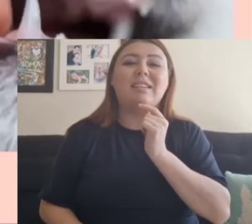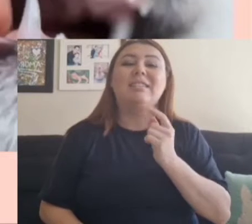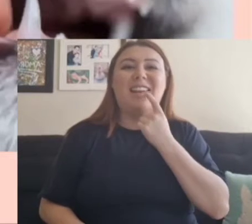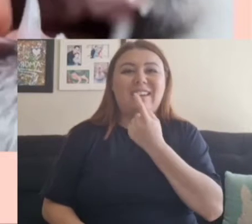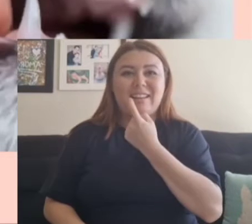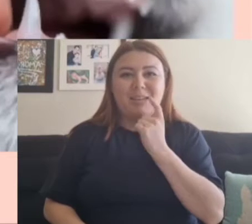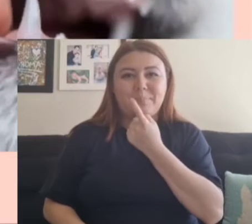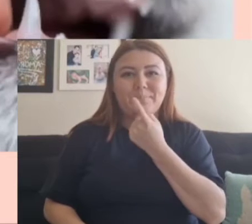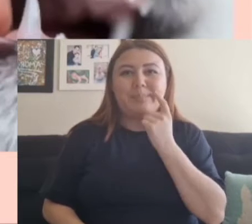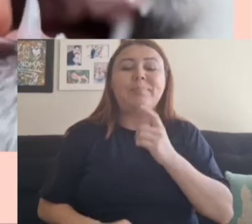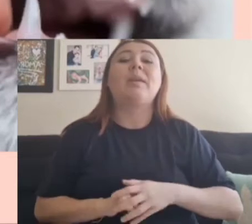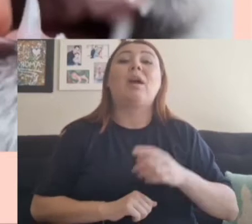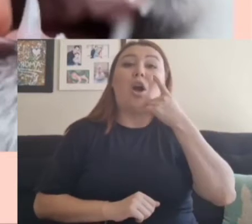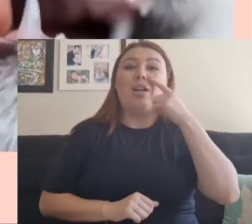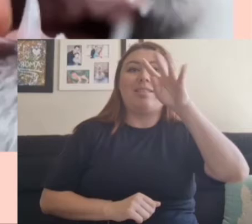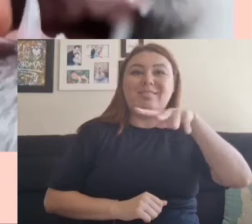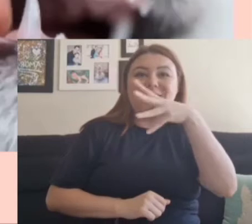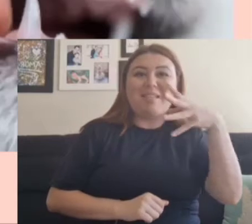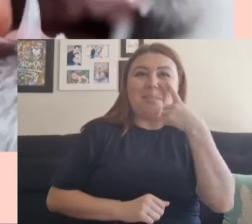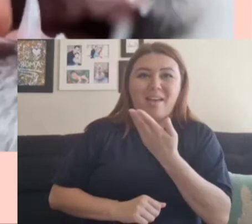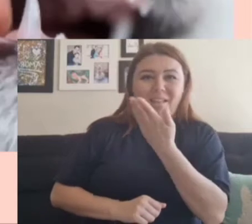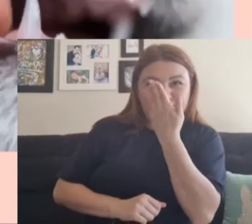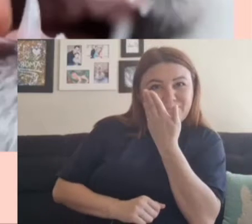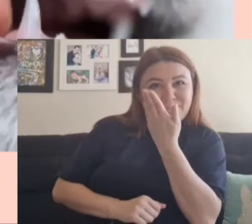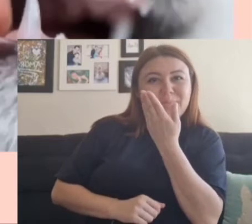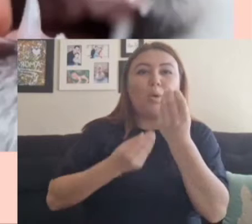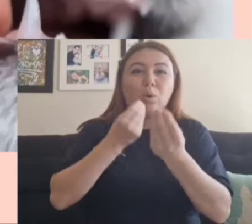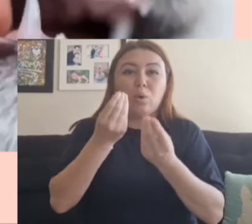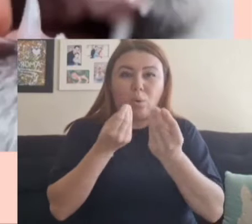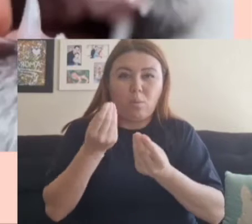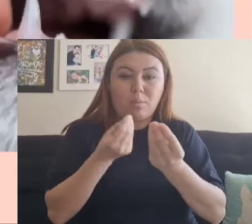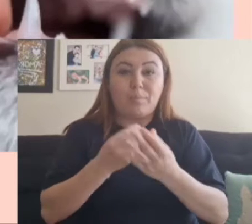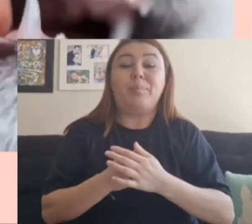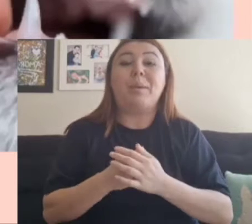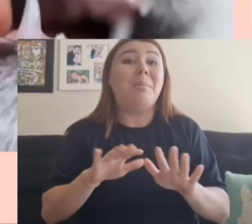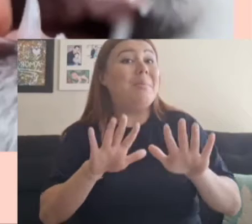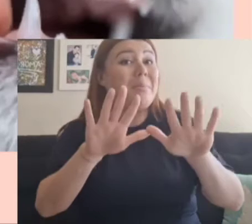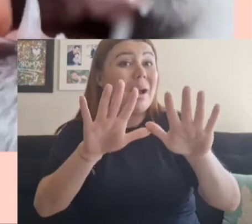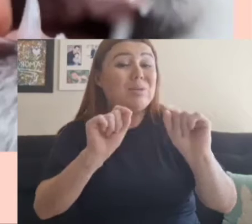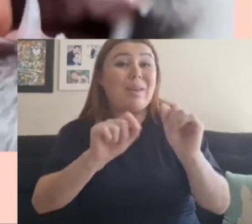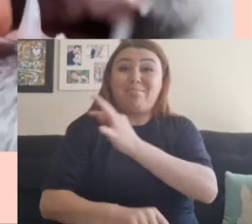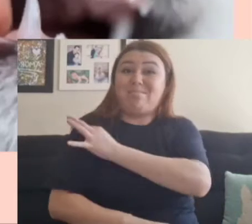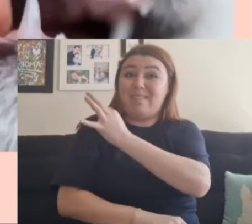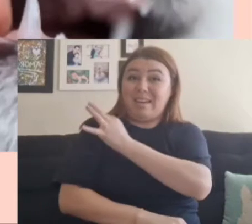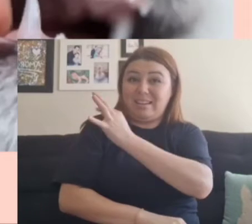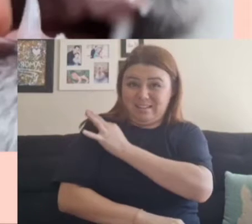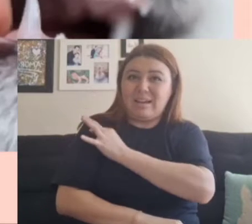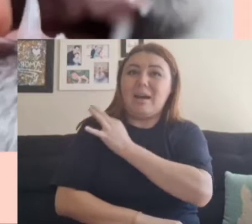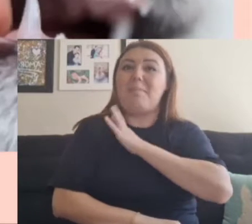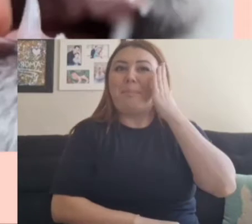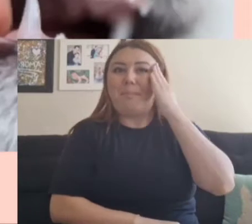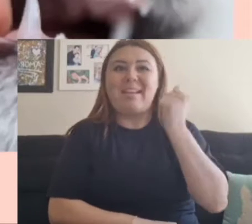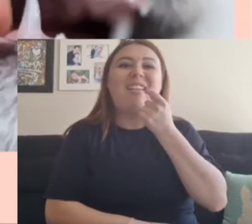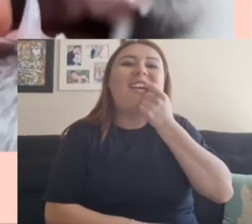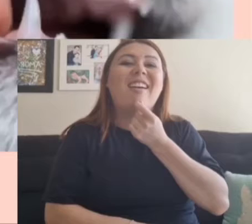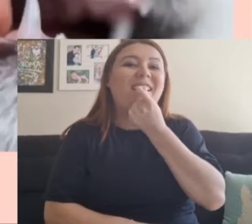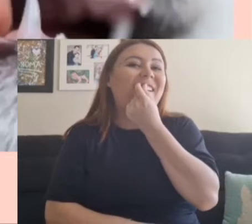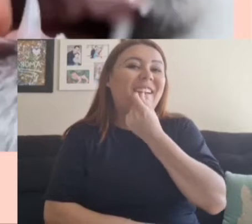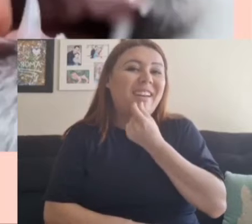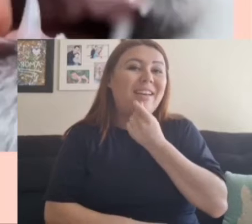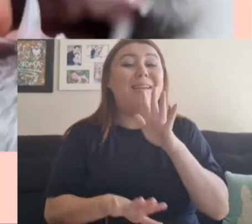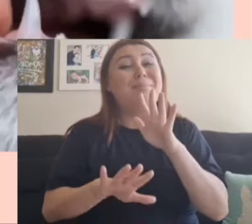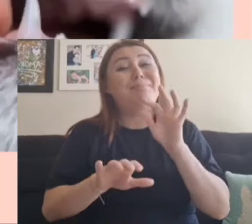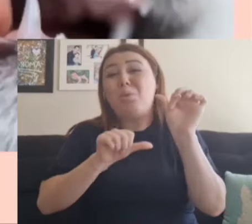uma tabelinha que mostra como que acontece. Porém, essa técnica, o tempo de aparecimento dos dentes é muito amplo, então não dá